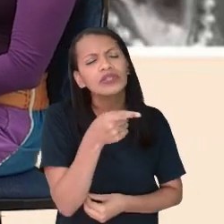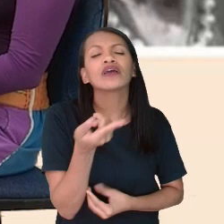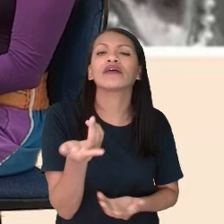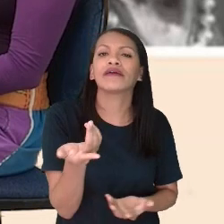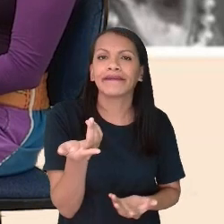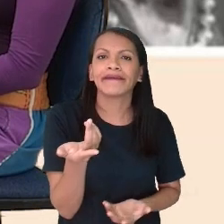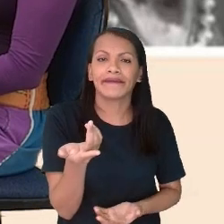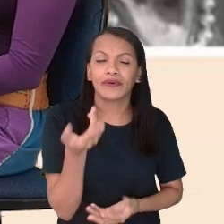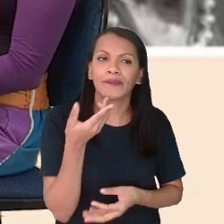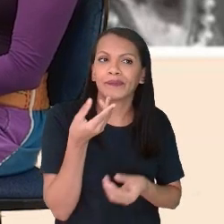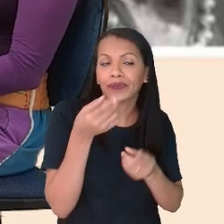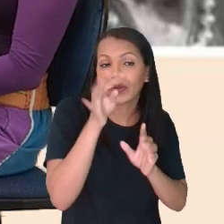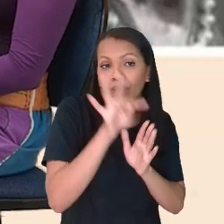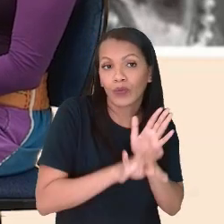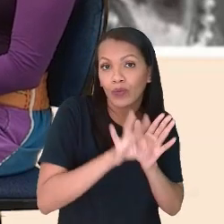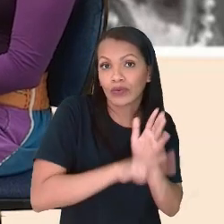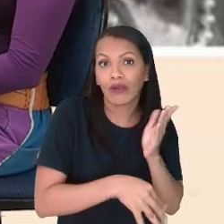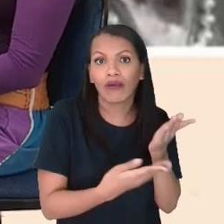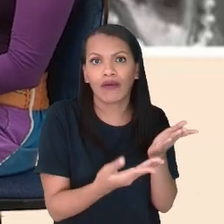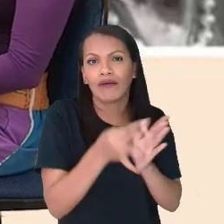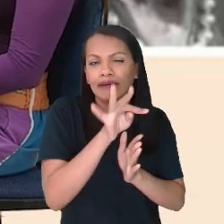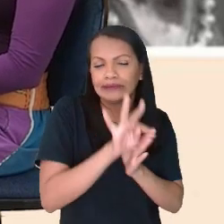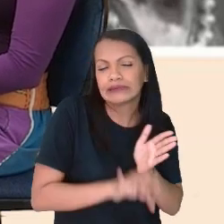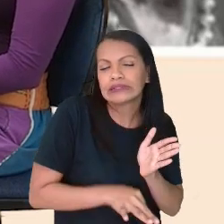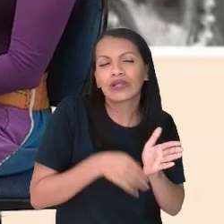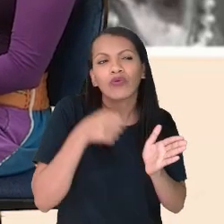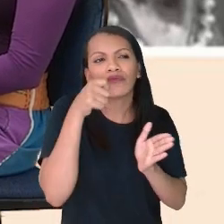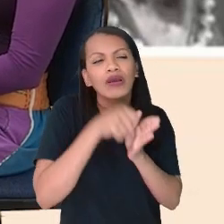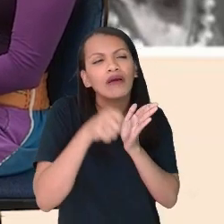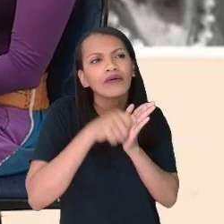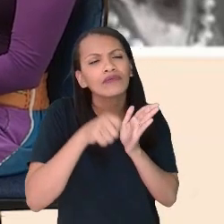concebeu esse texto,